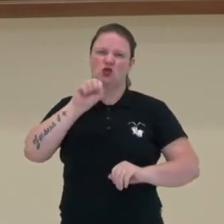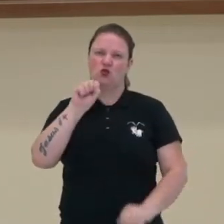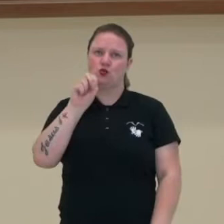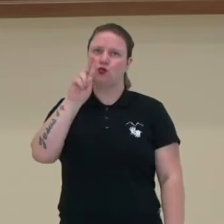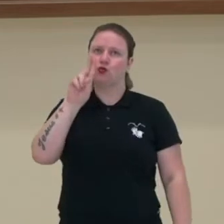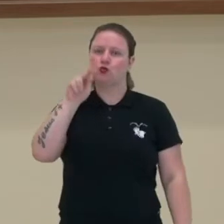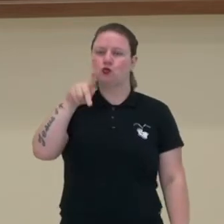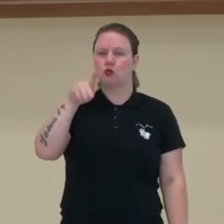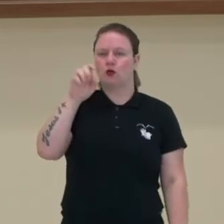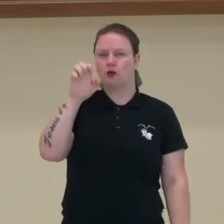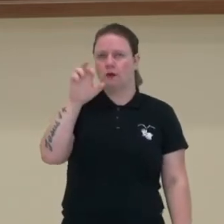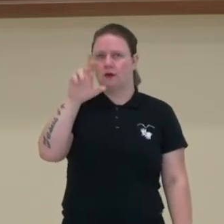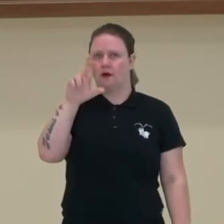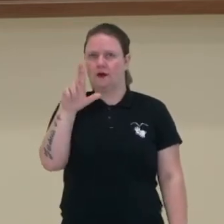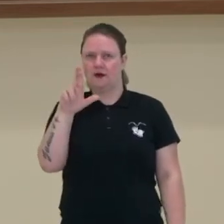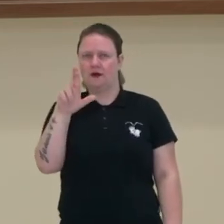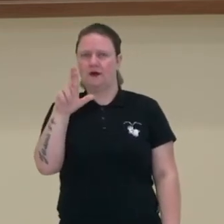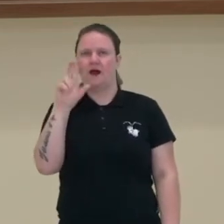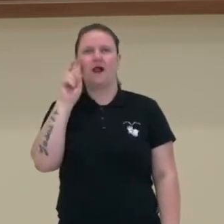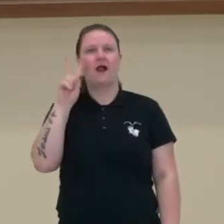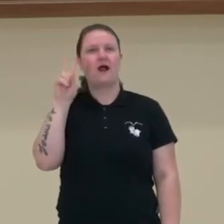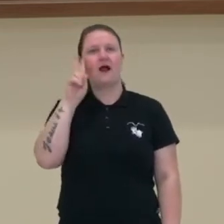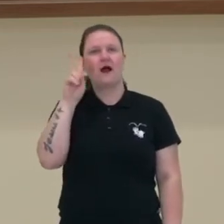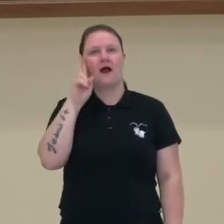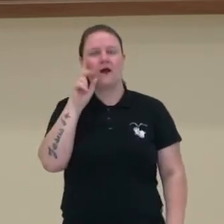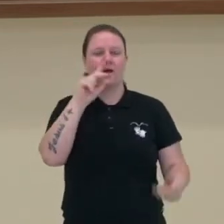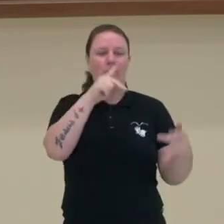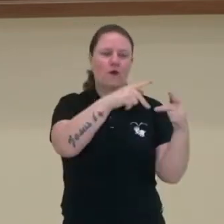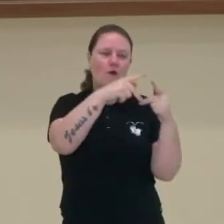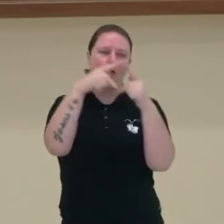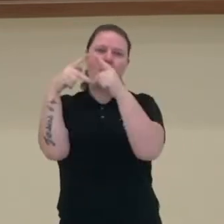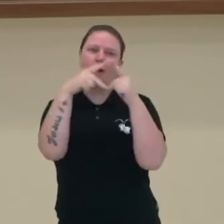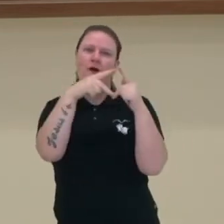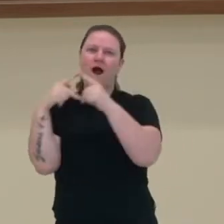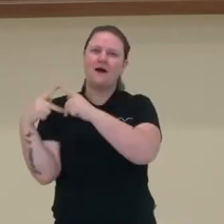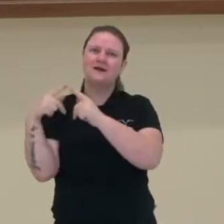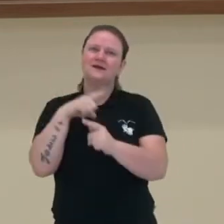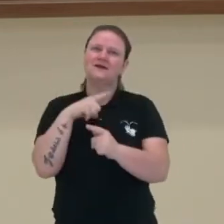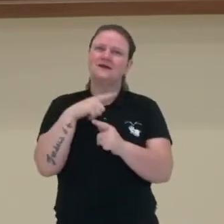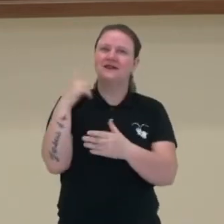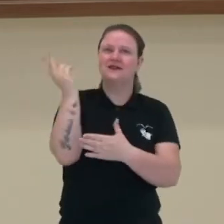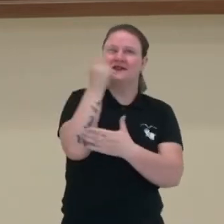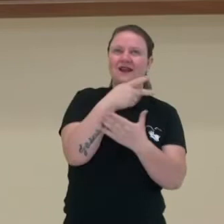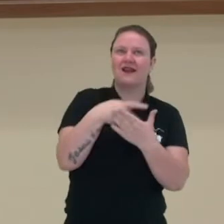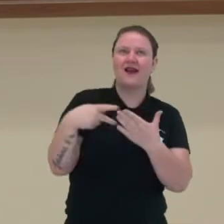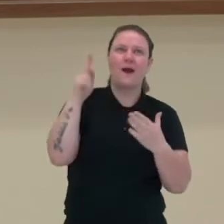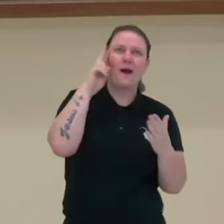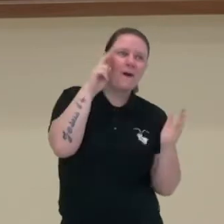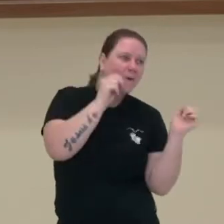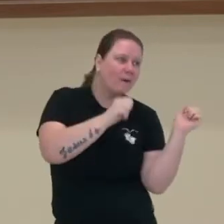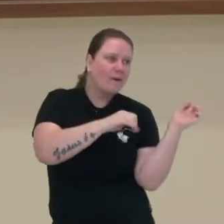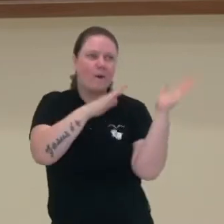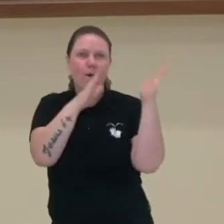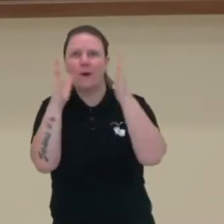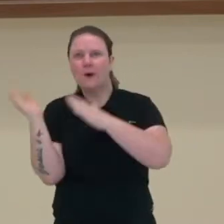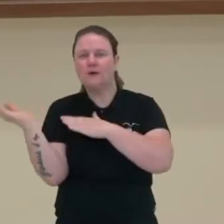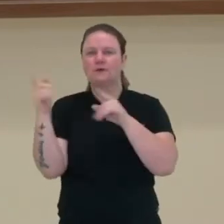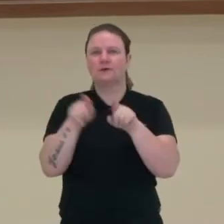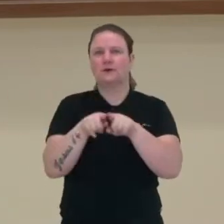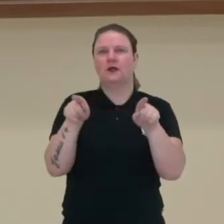A palavra super remete ao universo dos quadrinhos, em que nós temos lá personagens fictícios